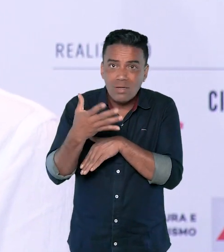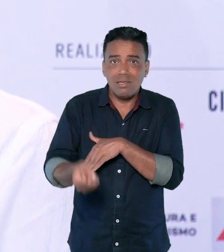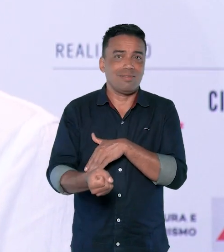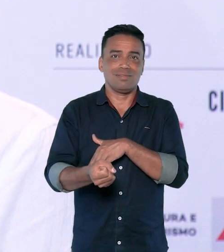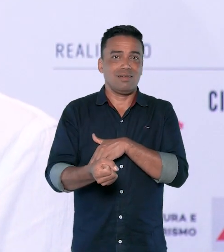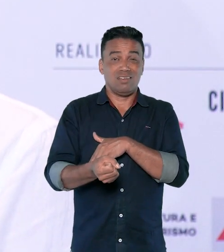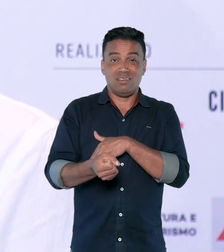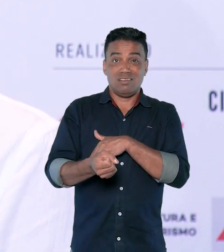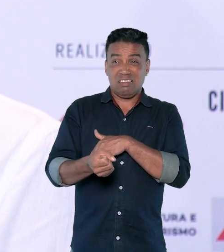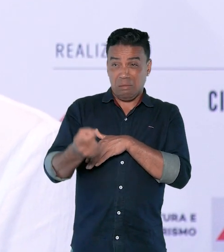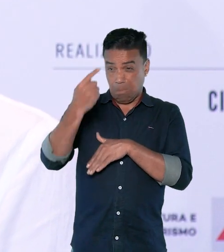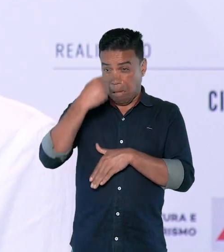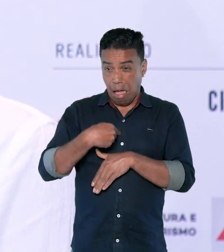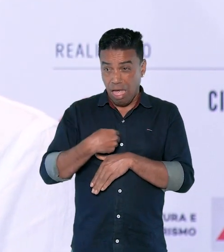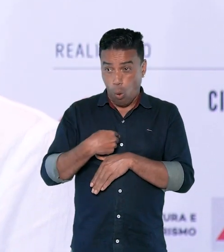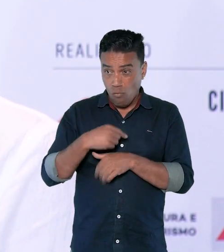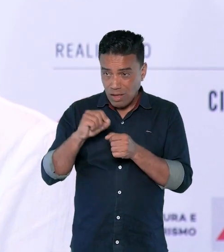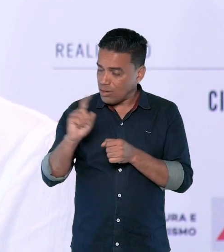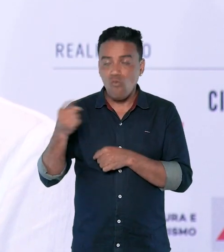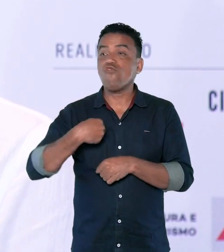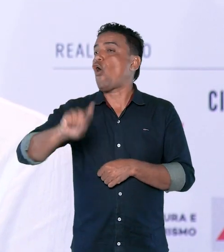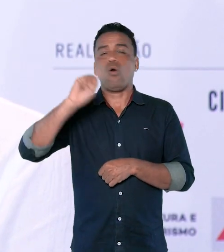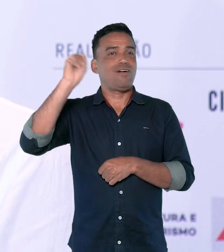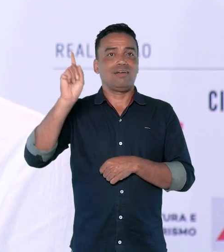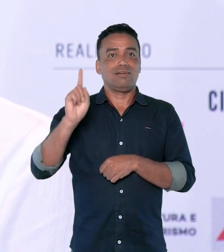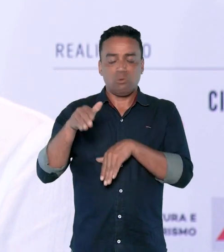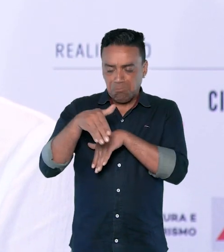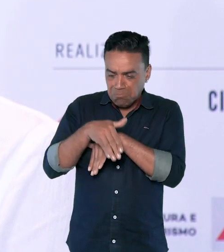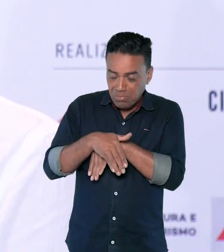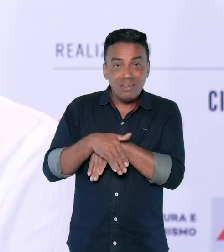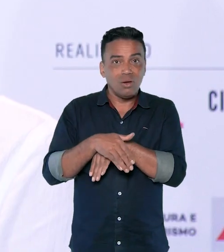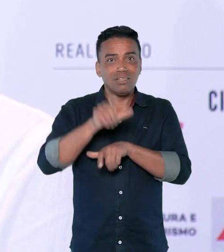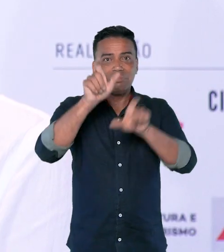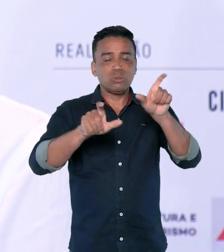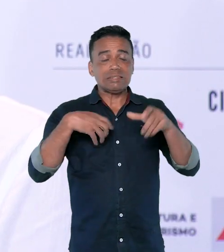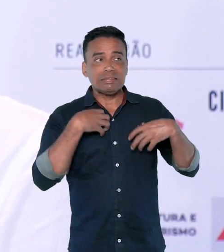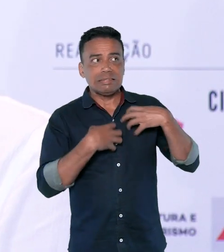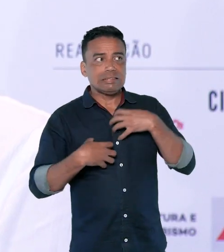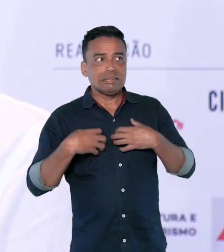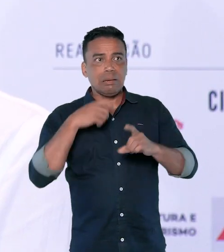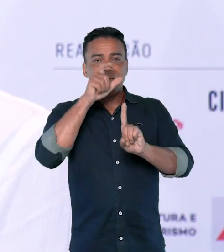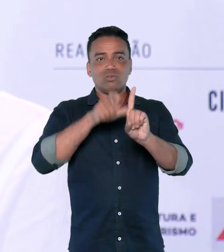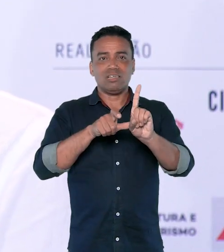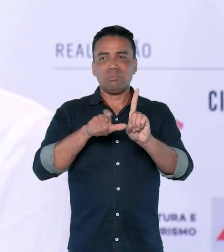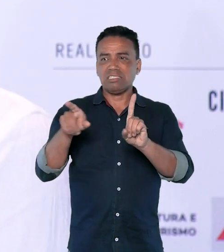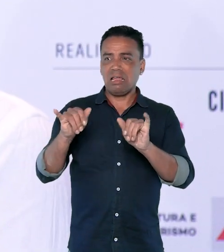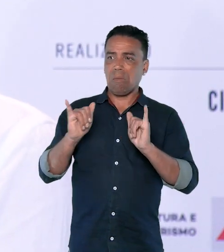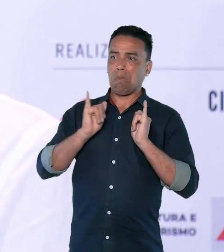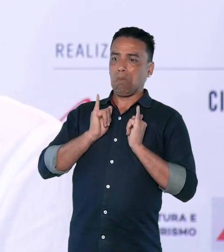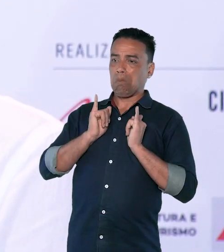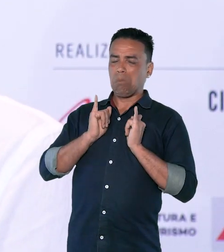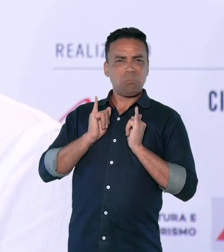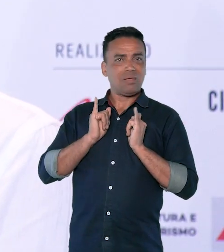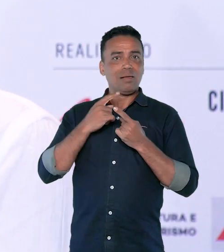coisas que ele não quer fazer, né? Por isso que causa incômodo, né? Você ter um personagem que, não, mas ele parece meio apático, né? Mas por